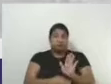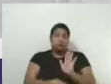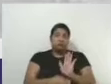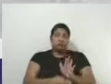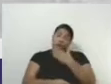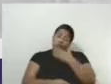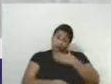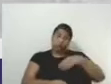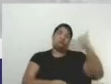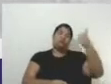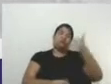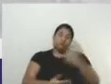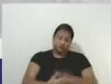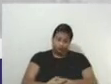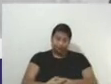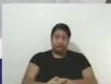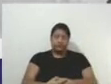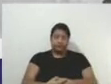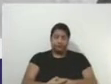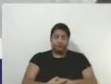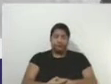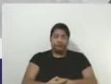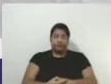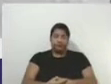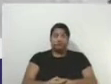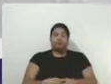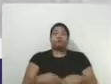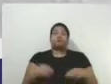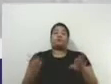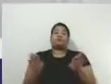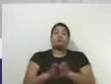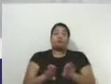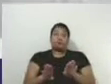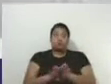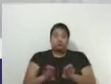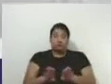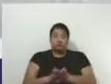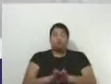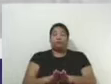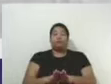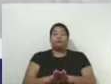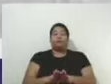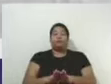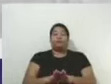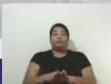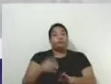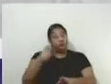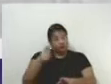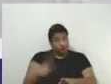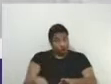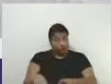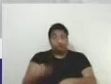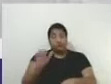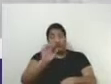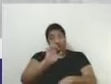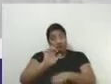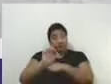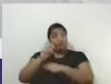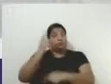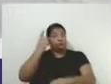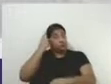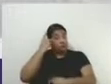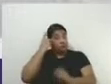De novo, depois que o Estado de São Paulo decretou o estado de